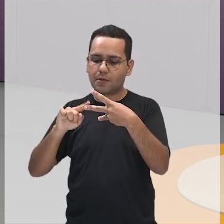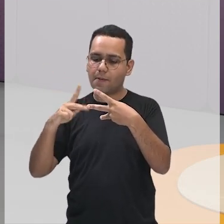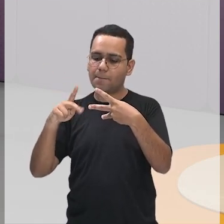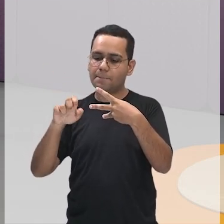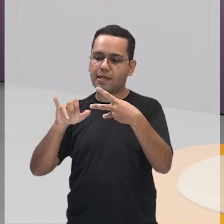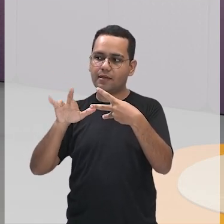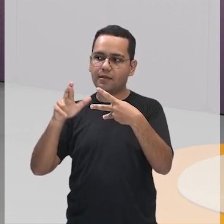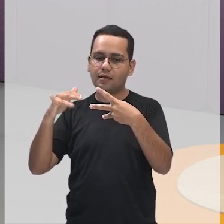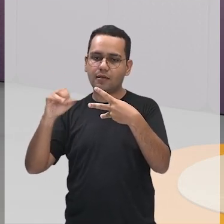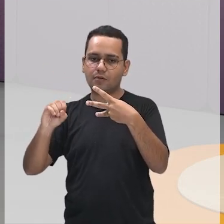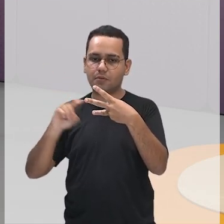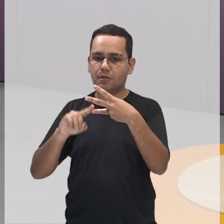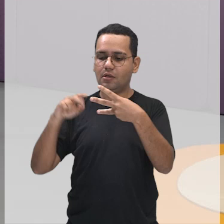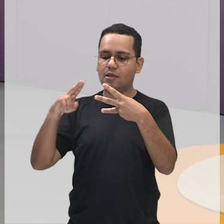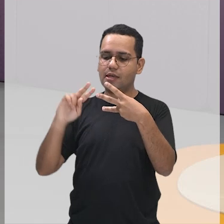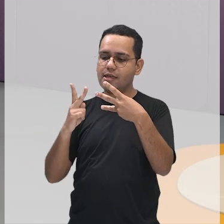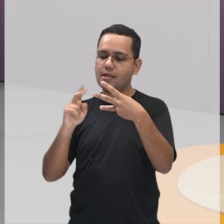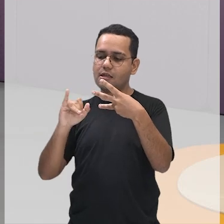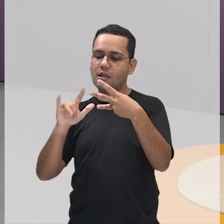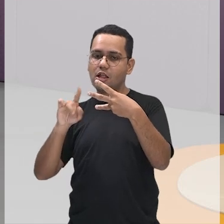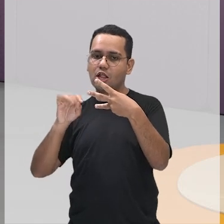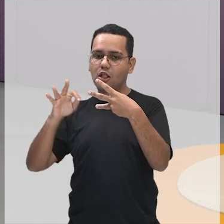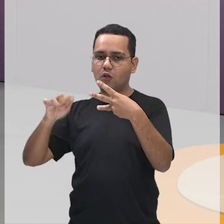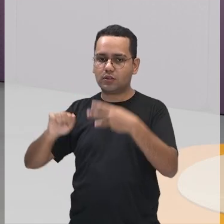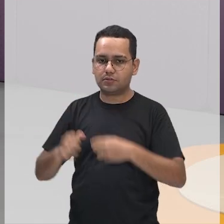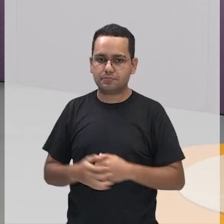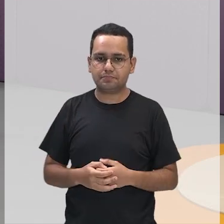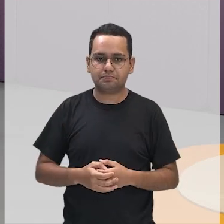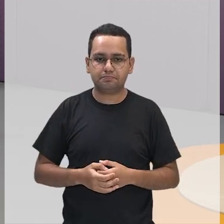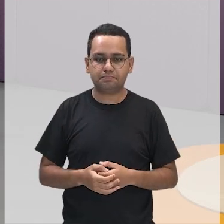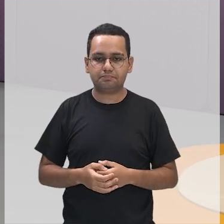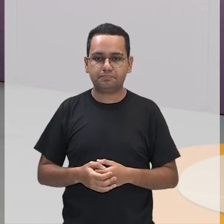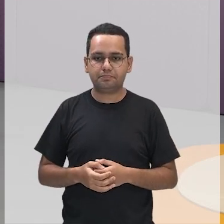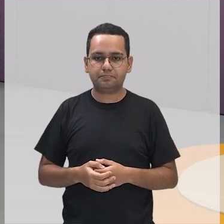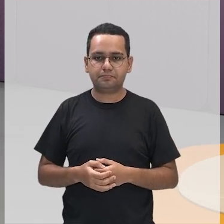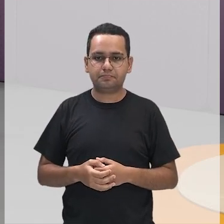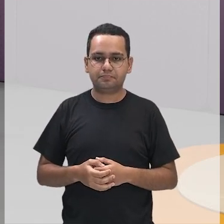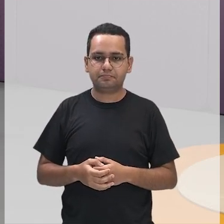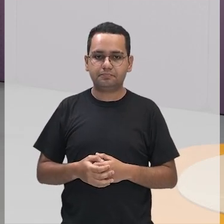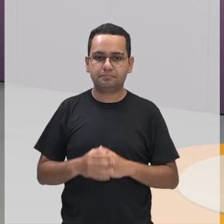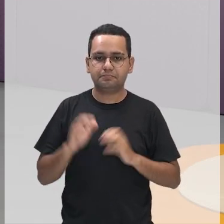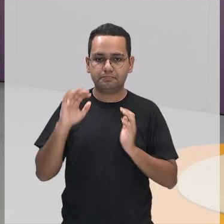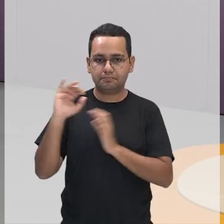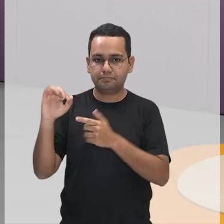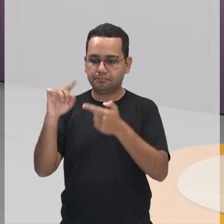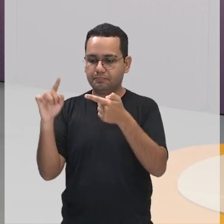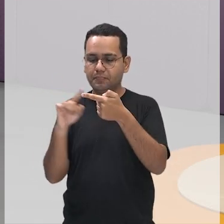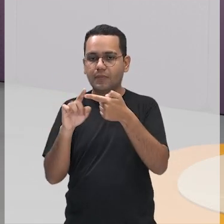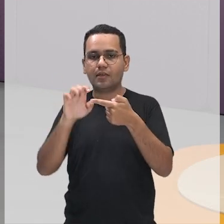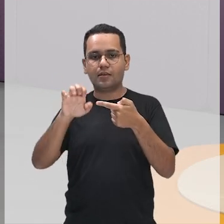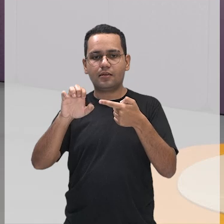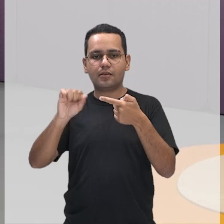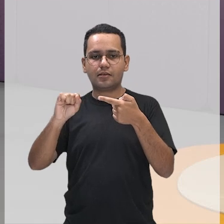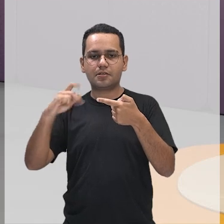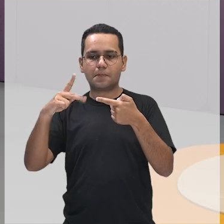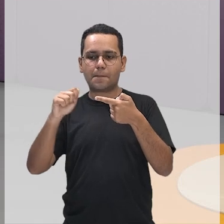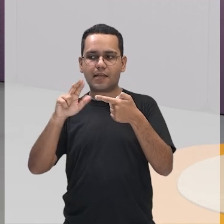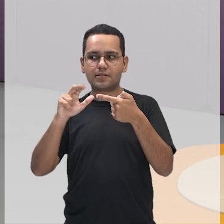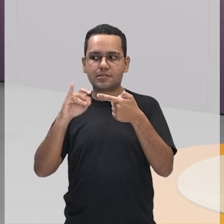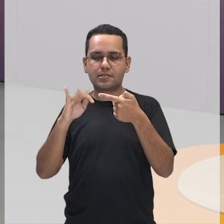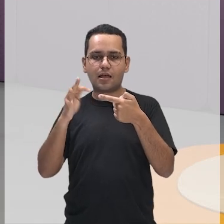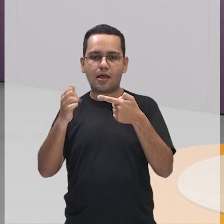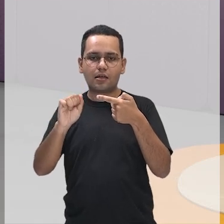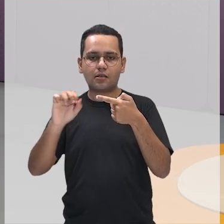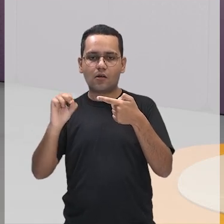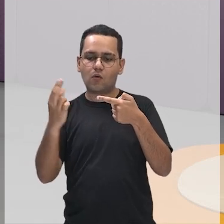e os ilotas. Olha só, acompanha comigo. Quem eram, então, aí esses esparciatas ou espartíatas,